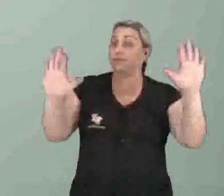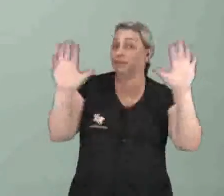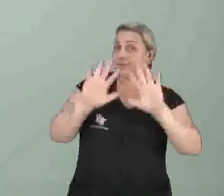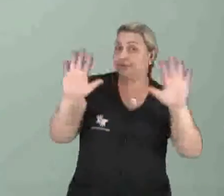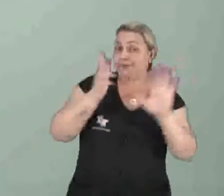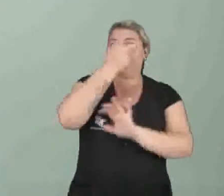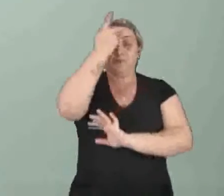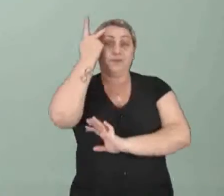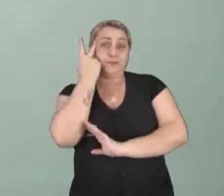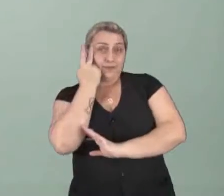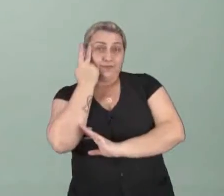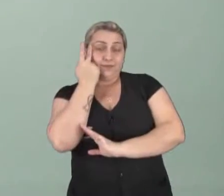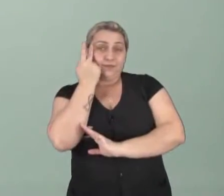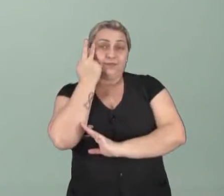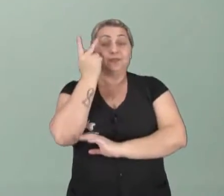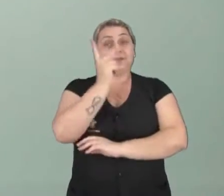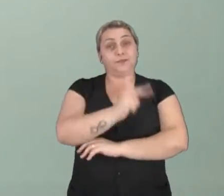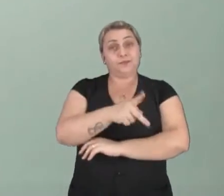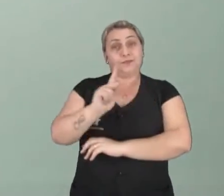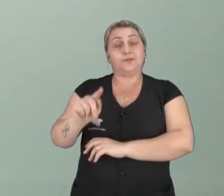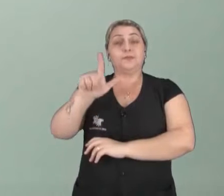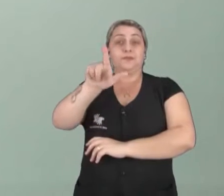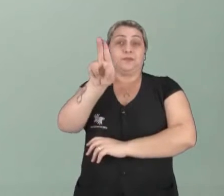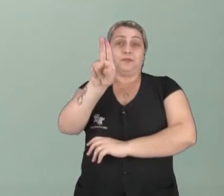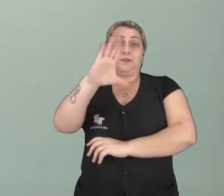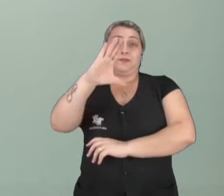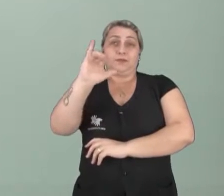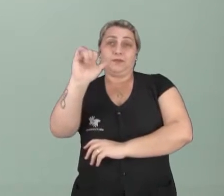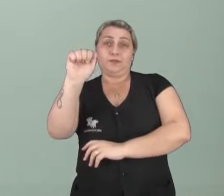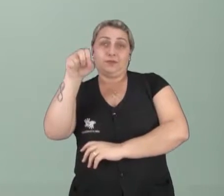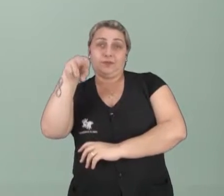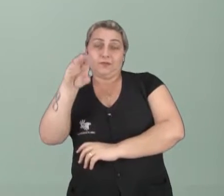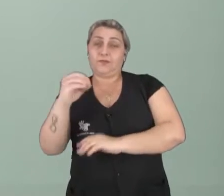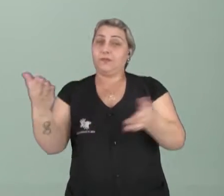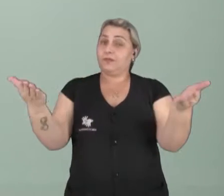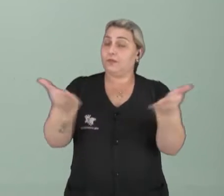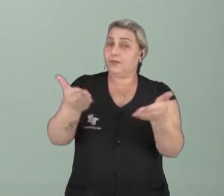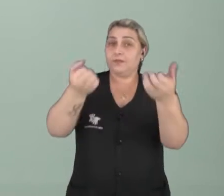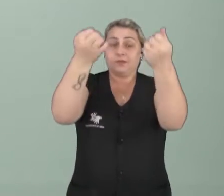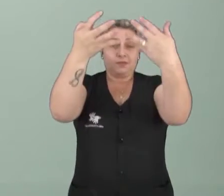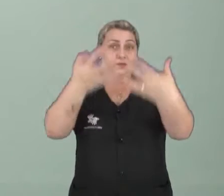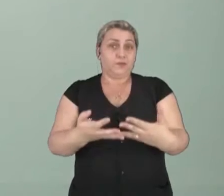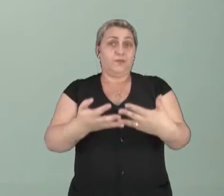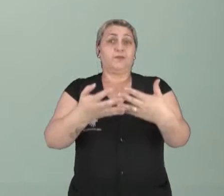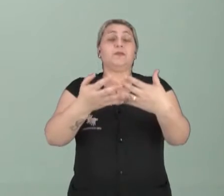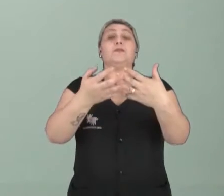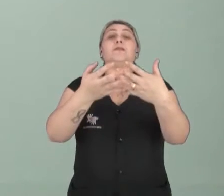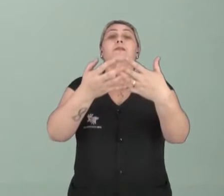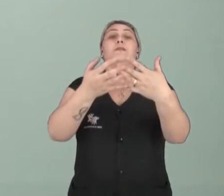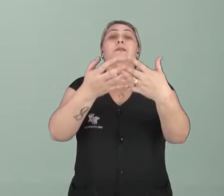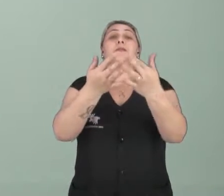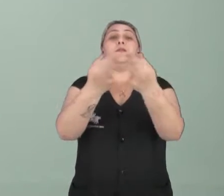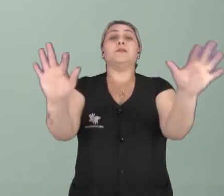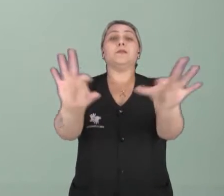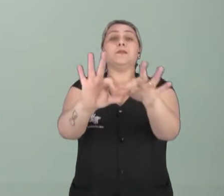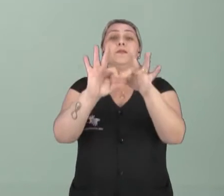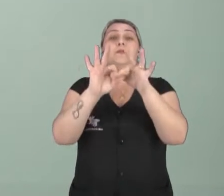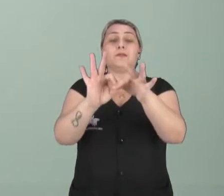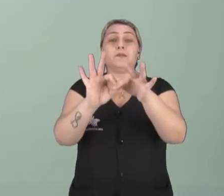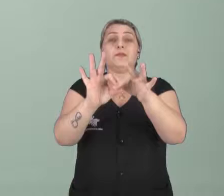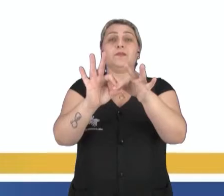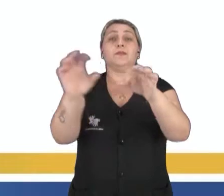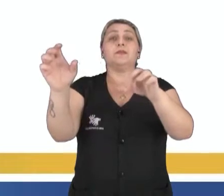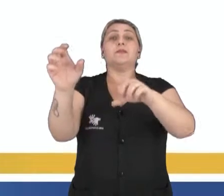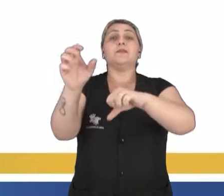o Olá pessoal eu sou o professor Luciano E hoje nós vamos falar um pouco sobre oração subordinada adjetiva